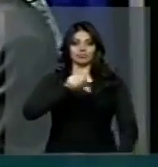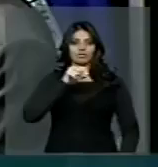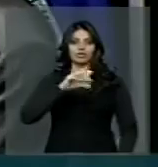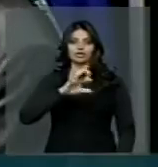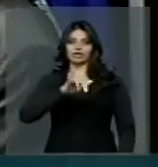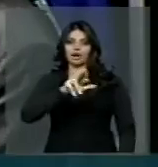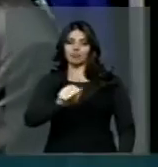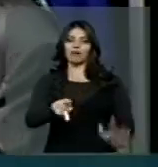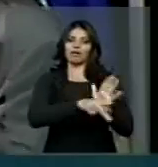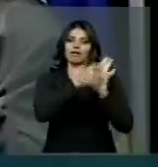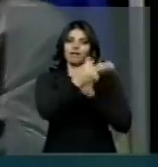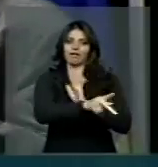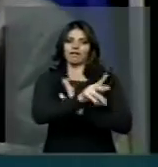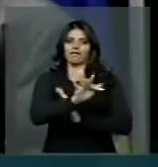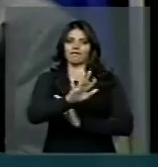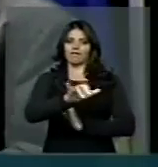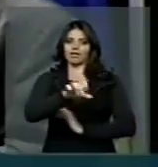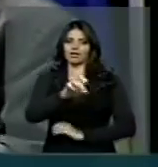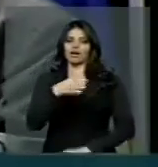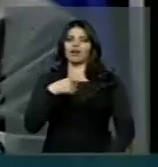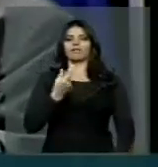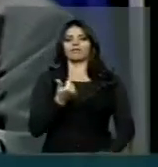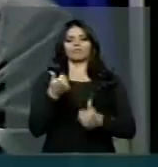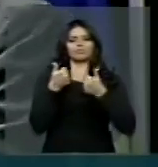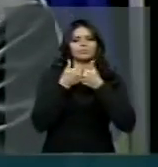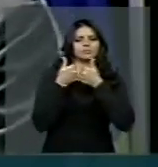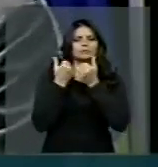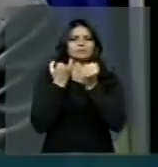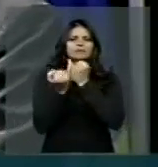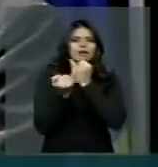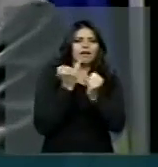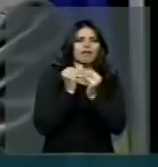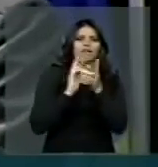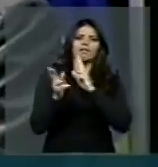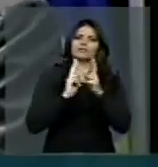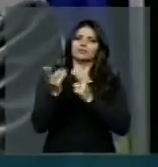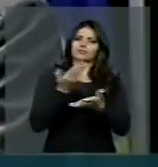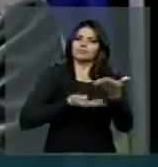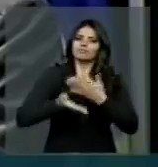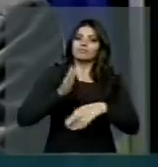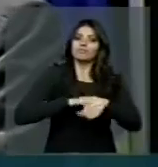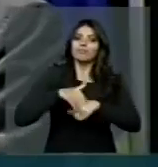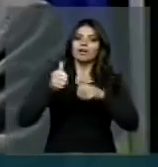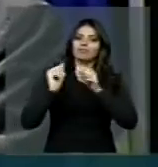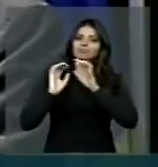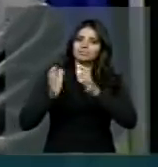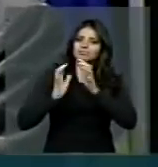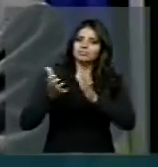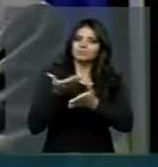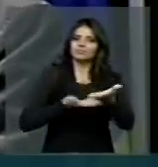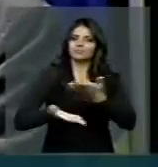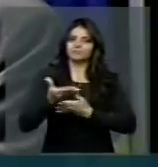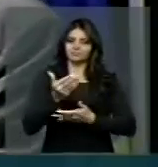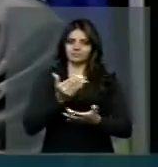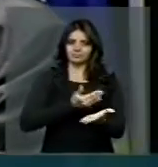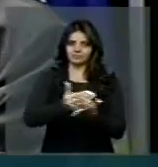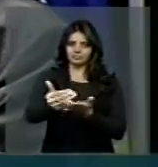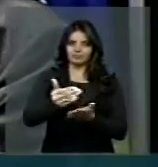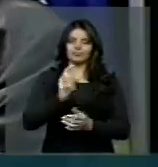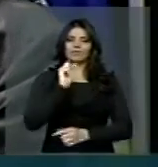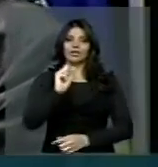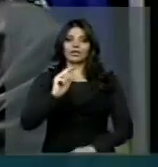E aí estreitei um pouco mais as relações, e mais do que isso, iniciamos aquilo